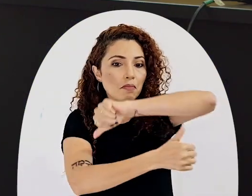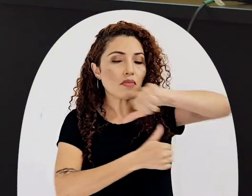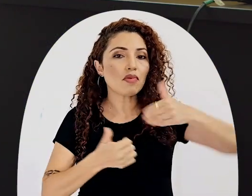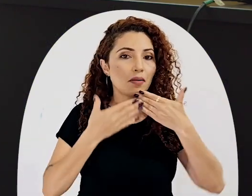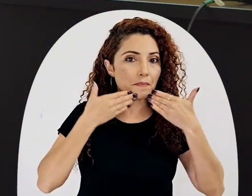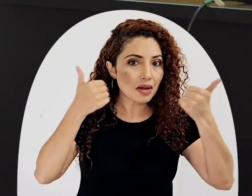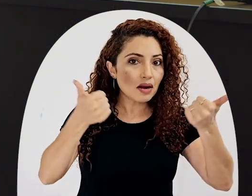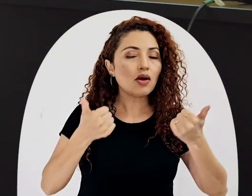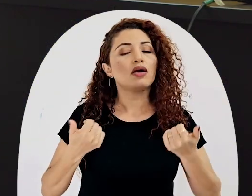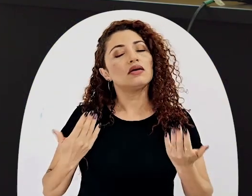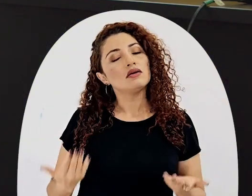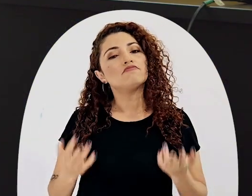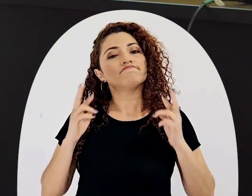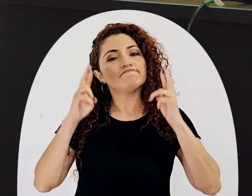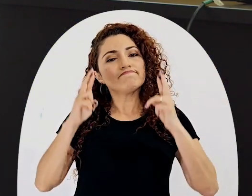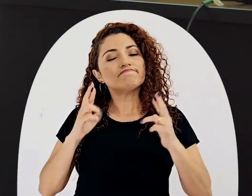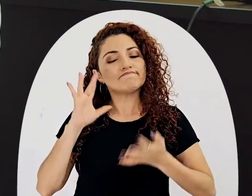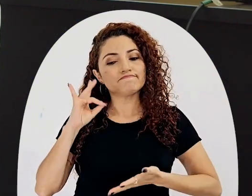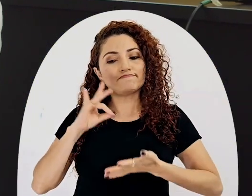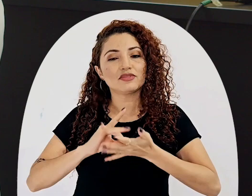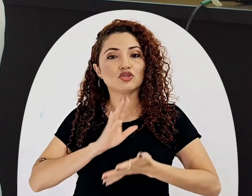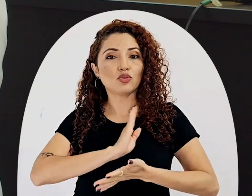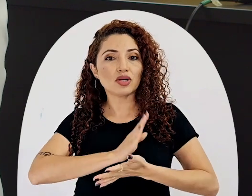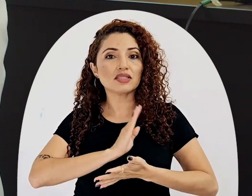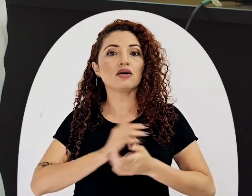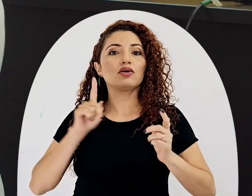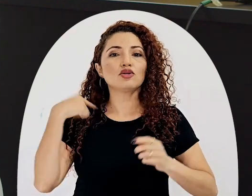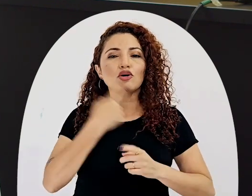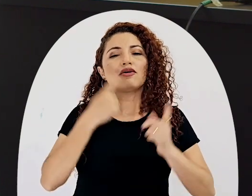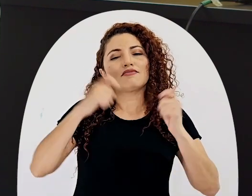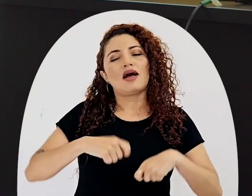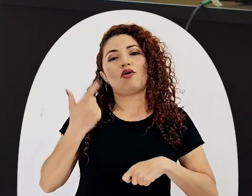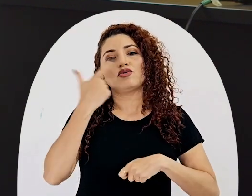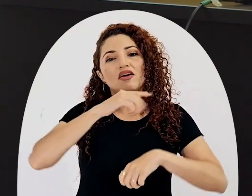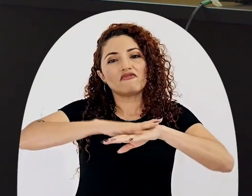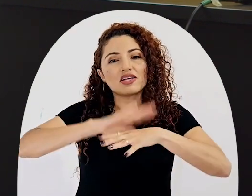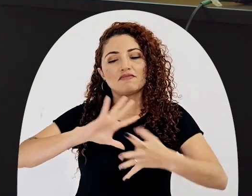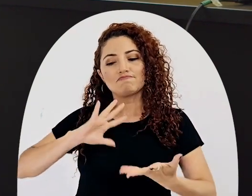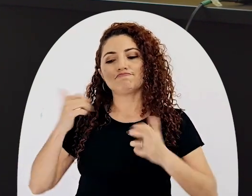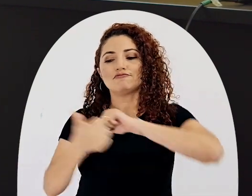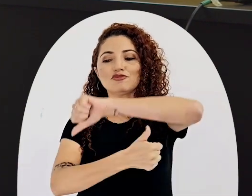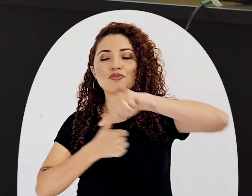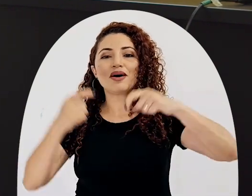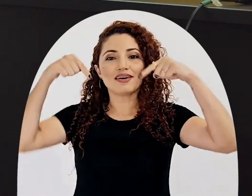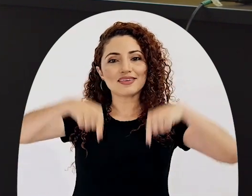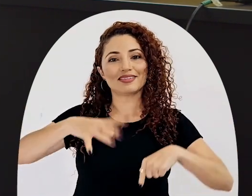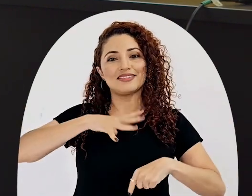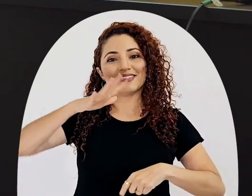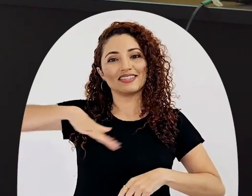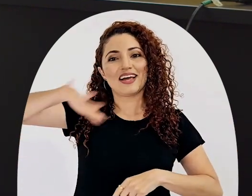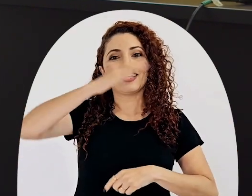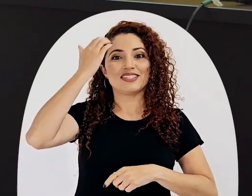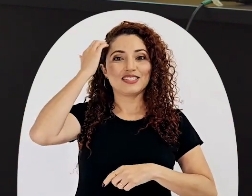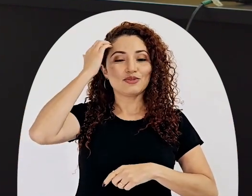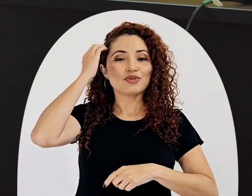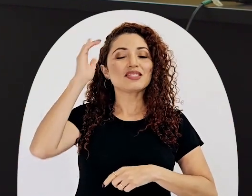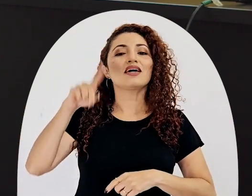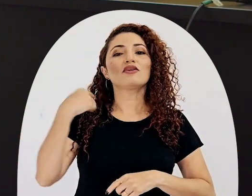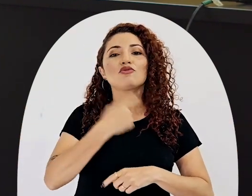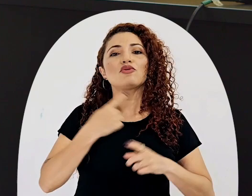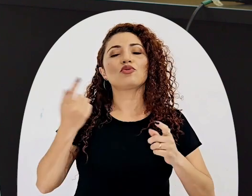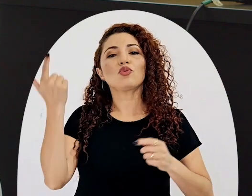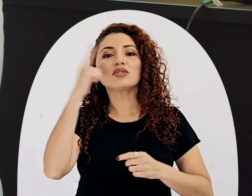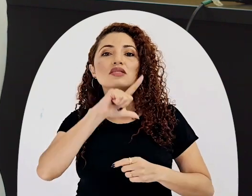eu espero de coração que a gente tenha essa transformação aqui em Santo André e que a gente consiga, de fato, ter um trabalho e uma